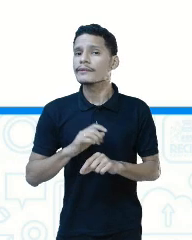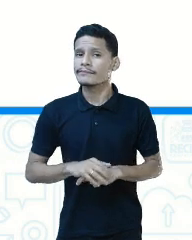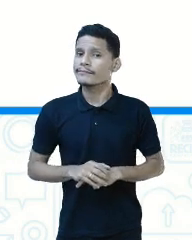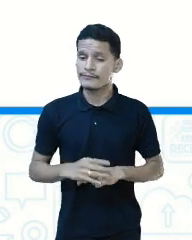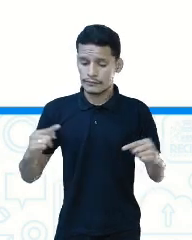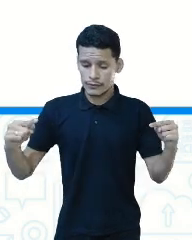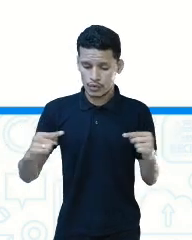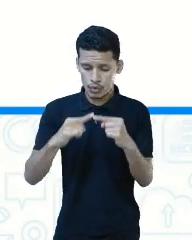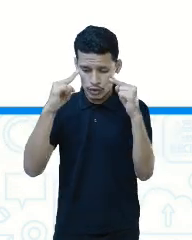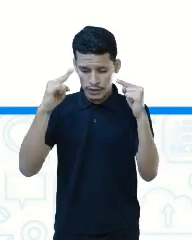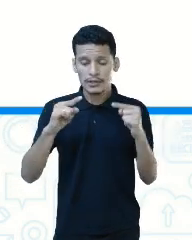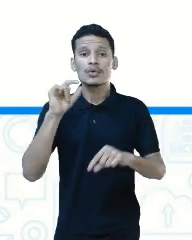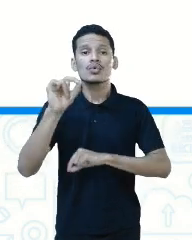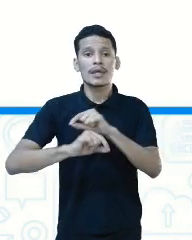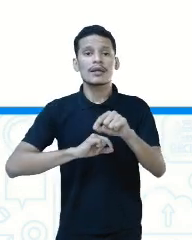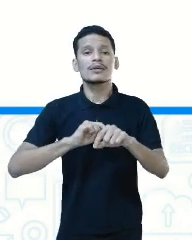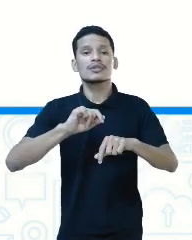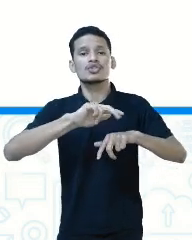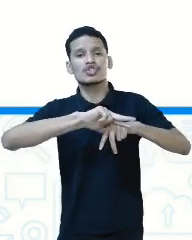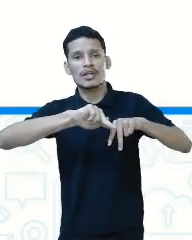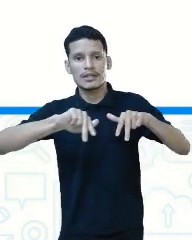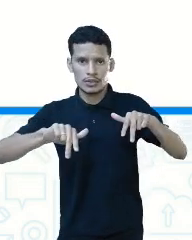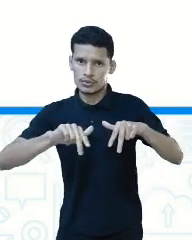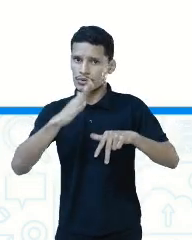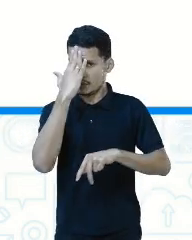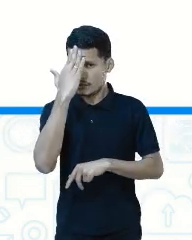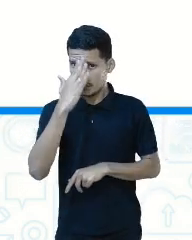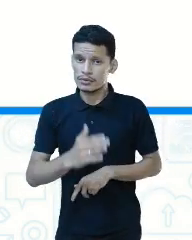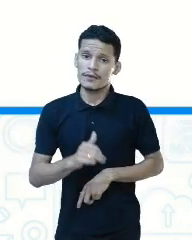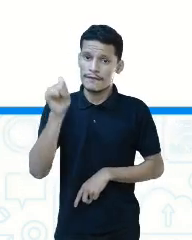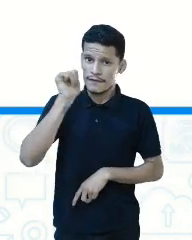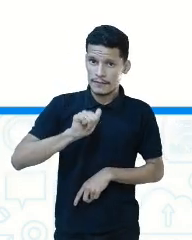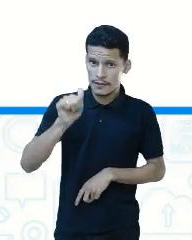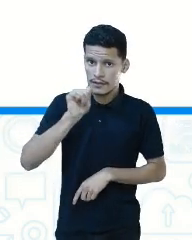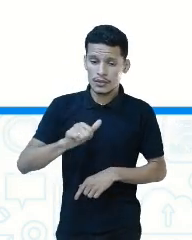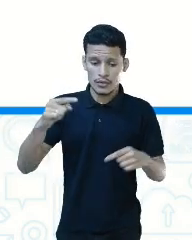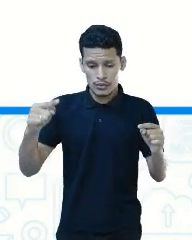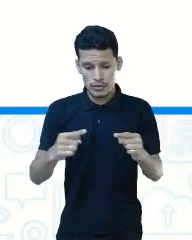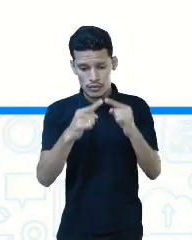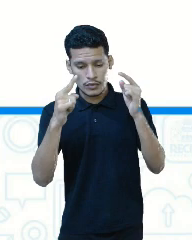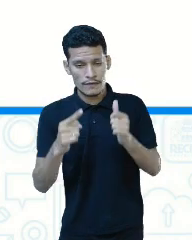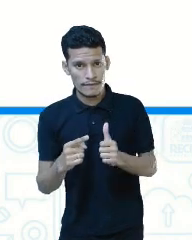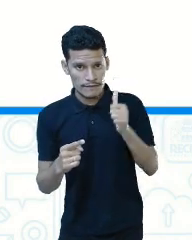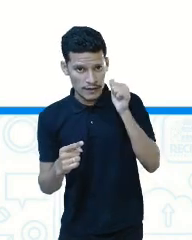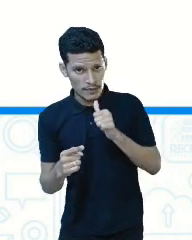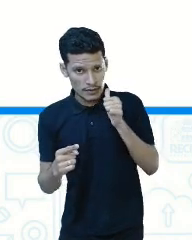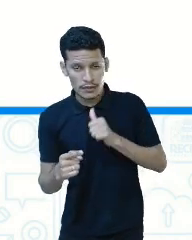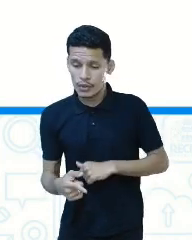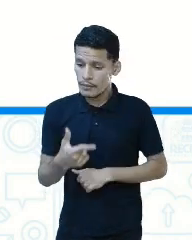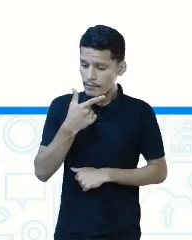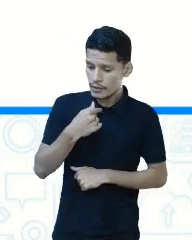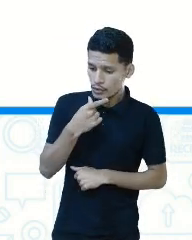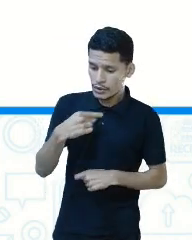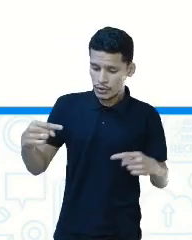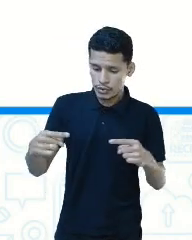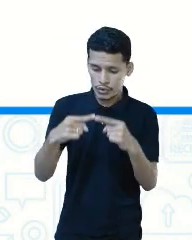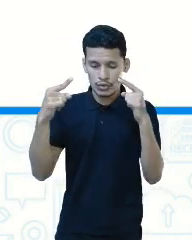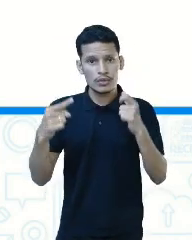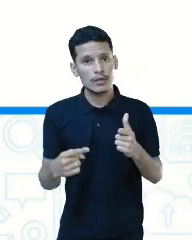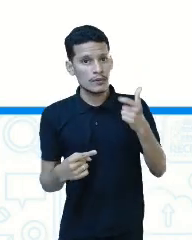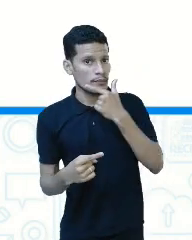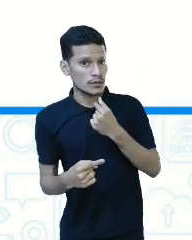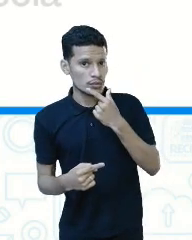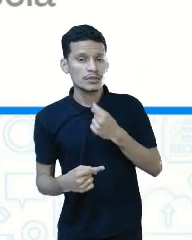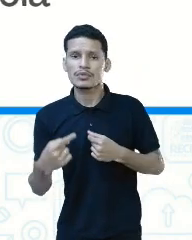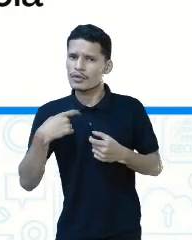a concordância é de gênero. O feminino com o feminino, o masculino com o masculino. Eu vou voltar